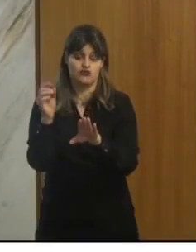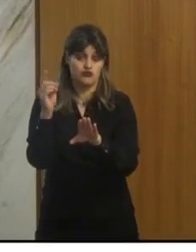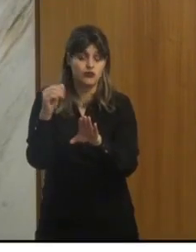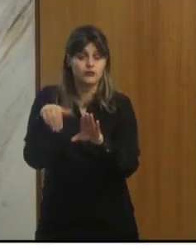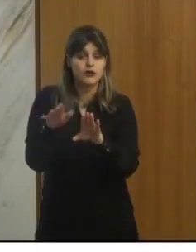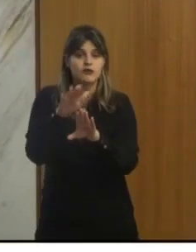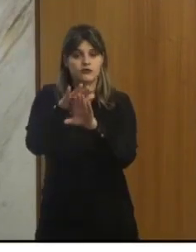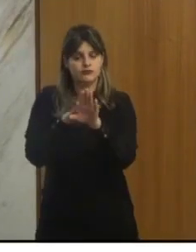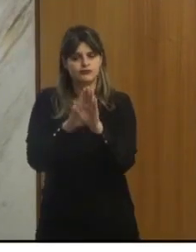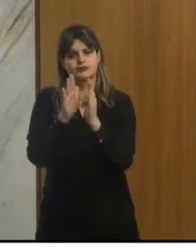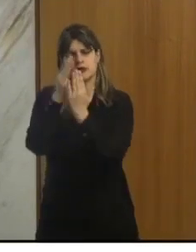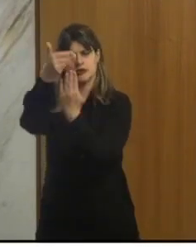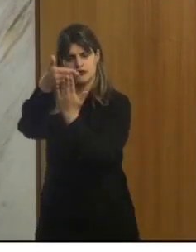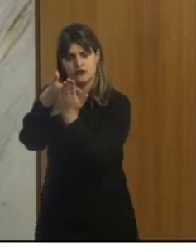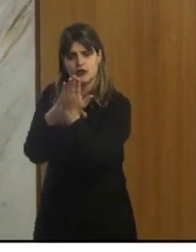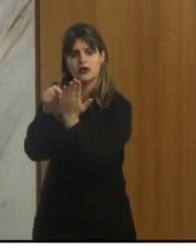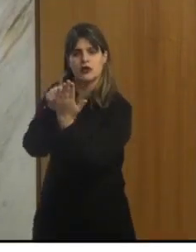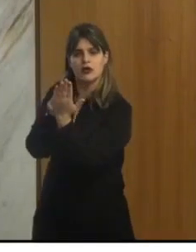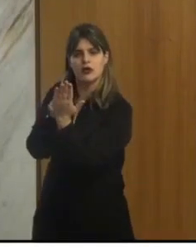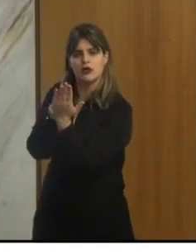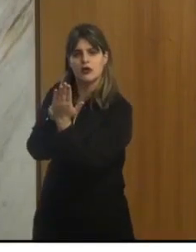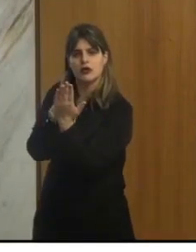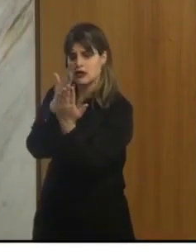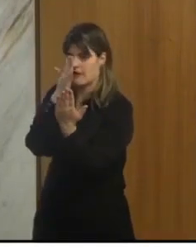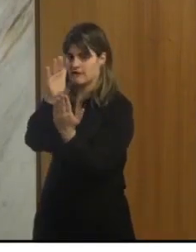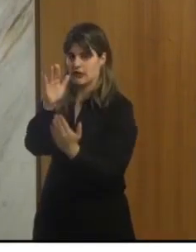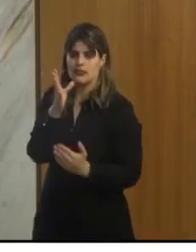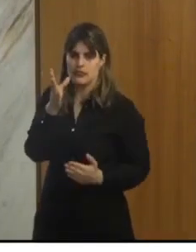sim o frontispício do Foral, que tem